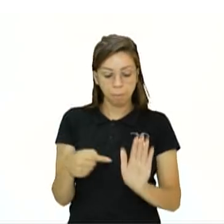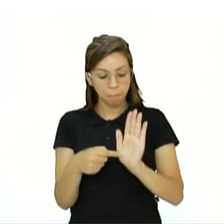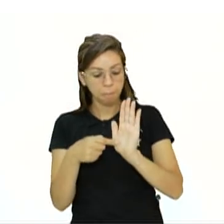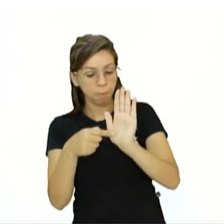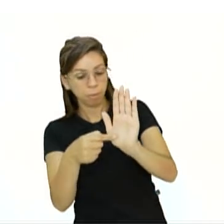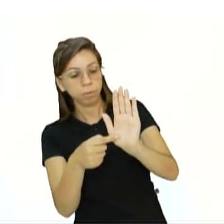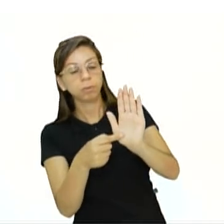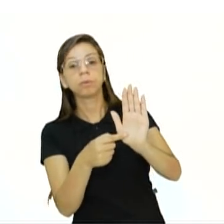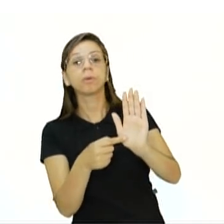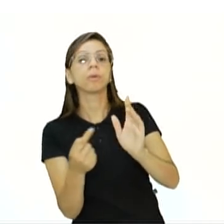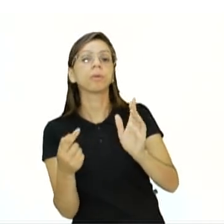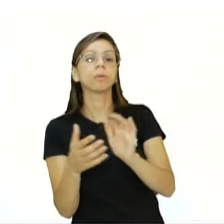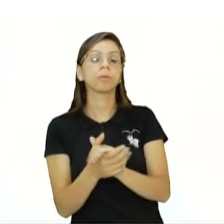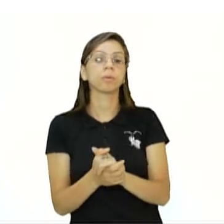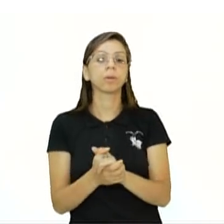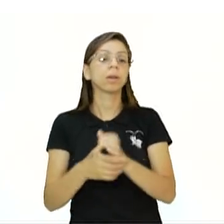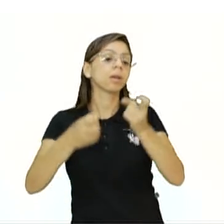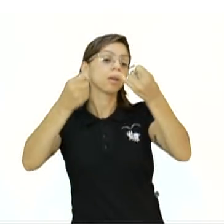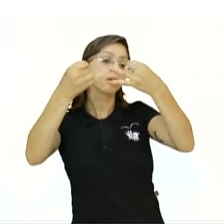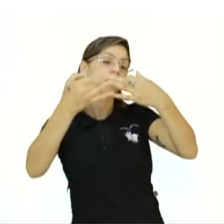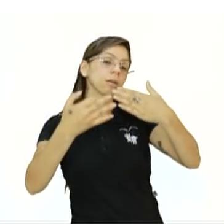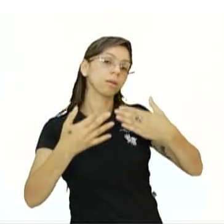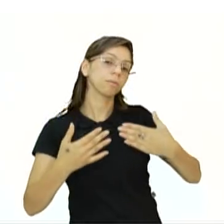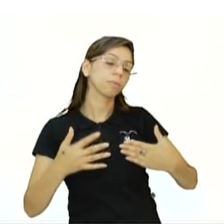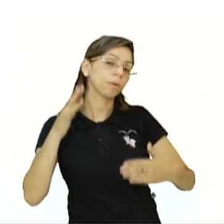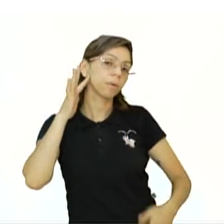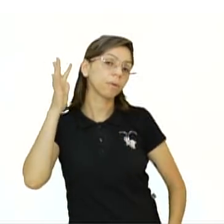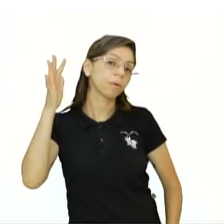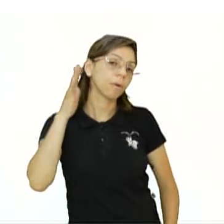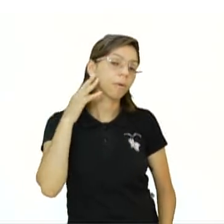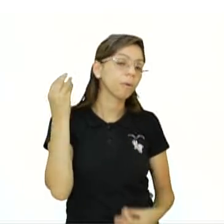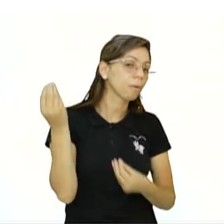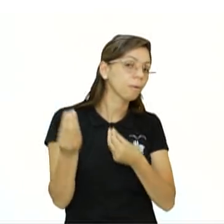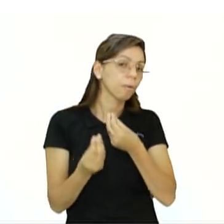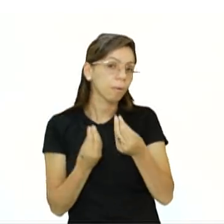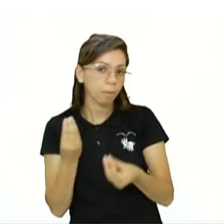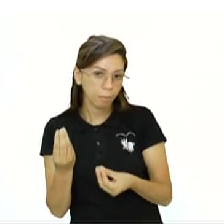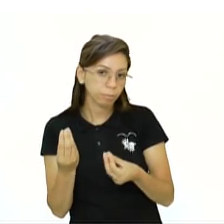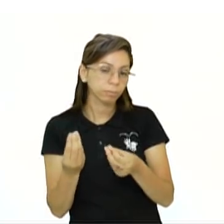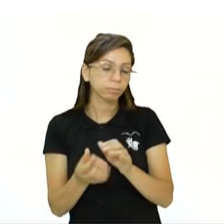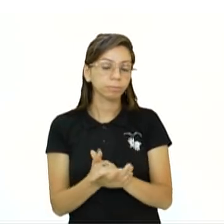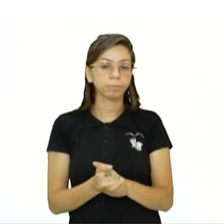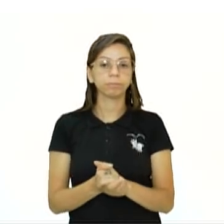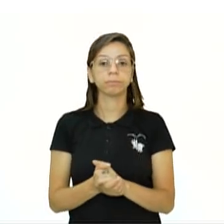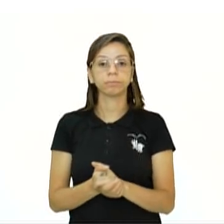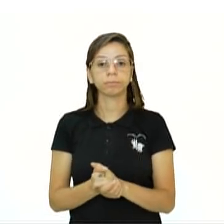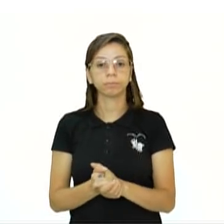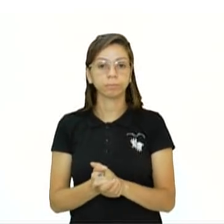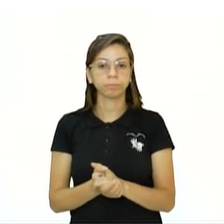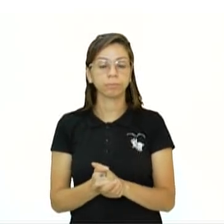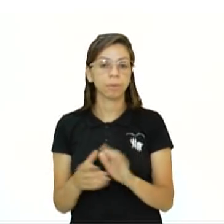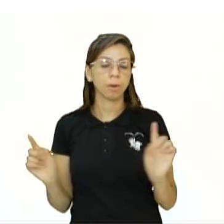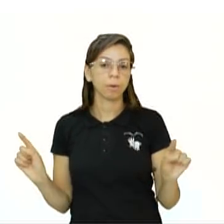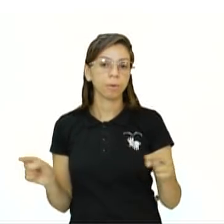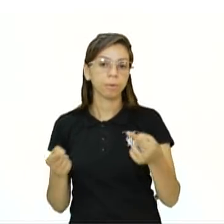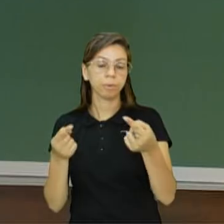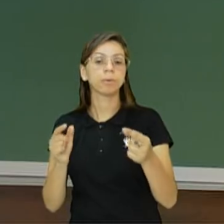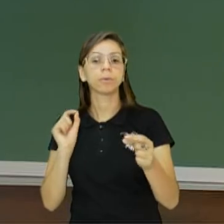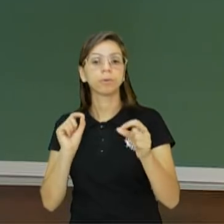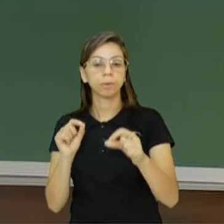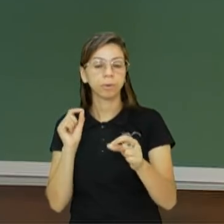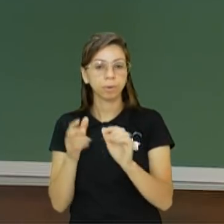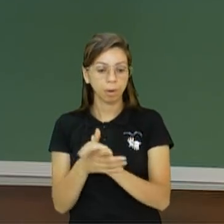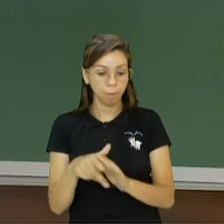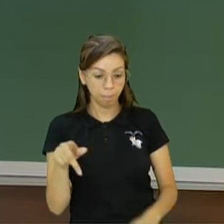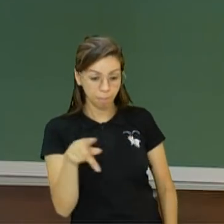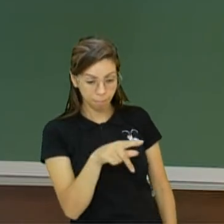vocês fizeram e explicando o pensamento de vocês. Esse desafio vai lá para o